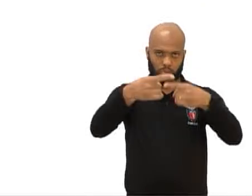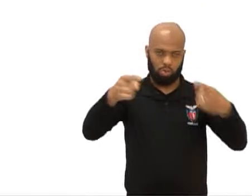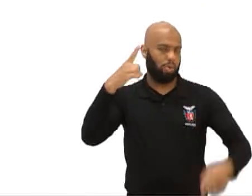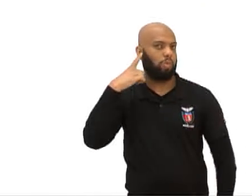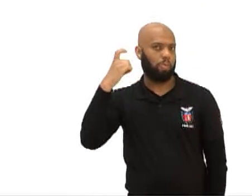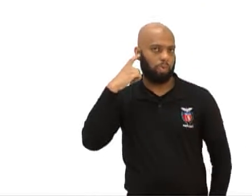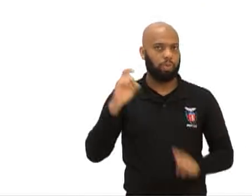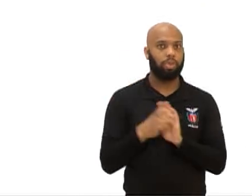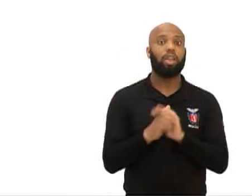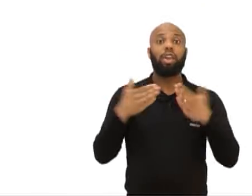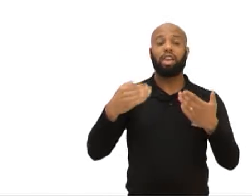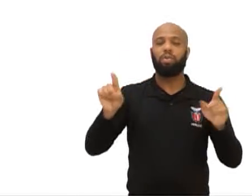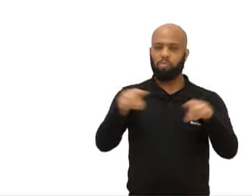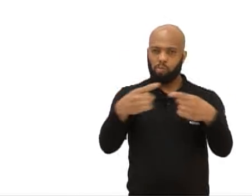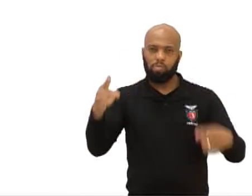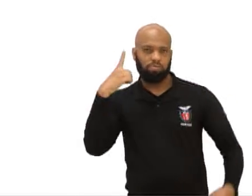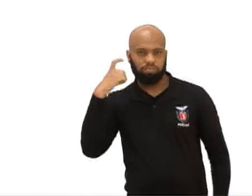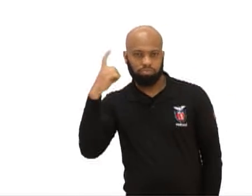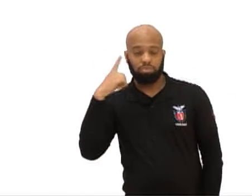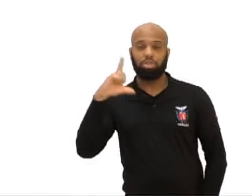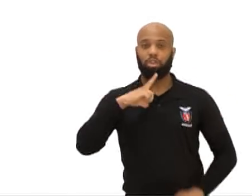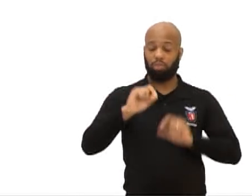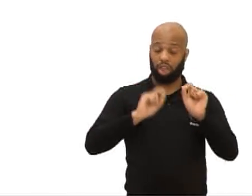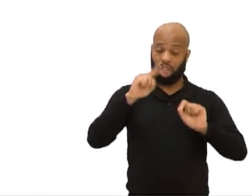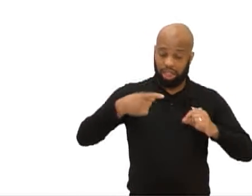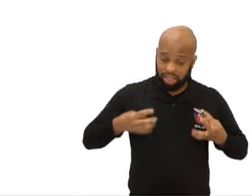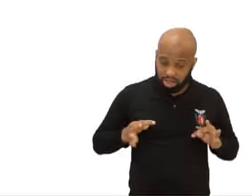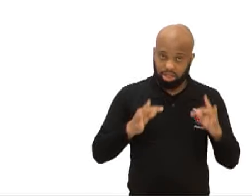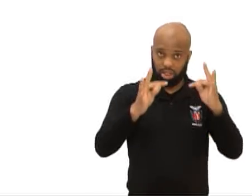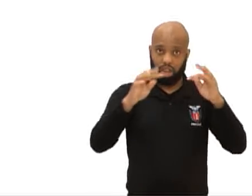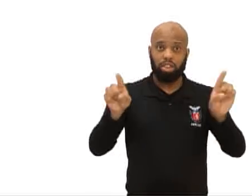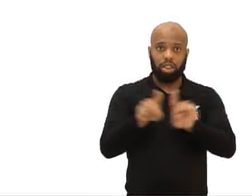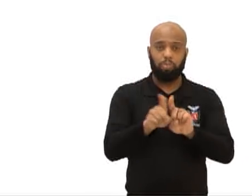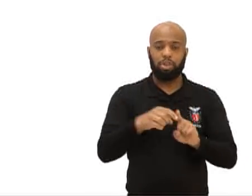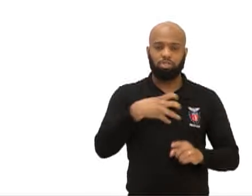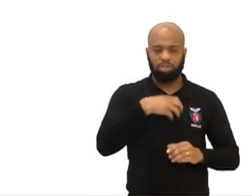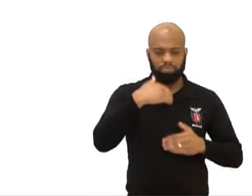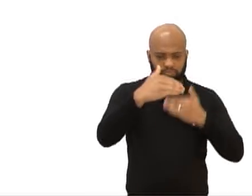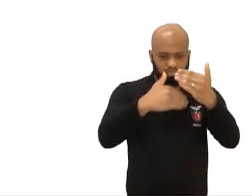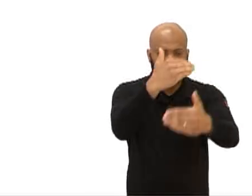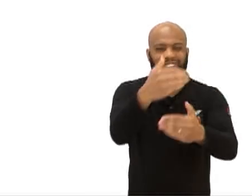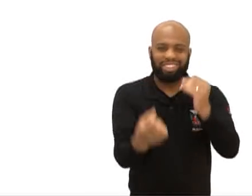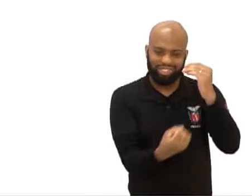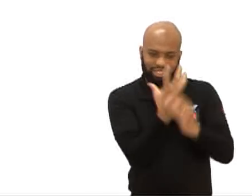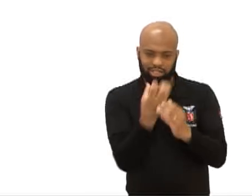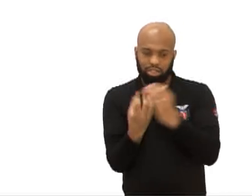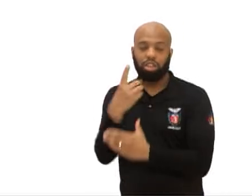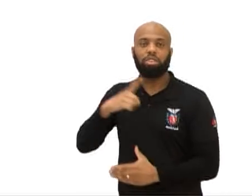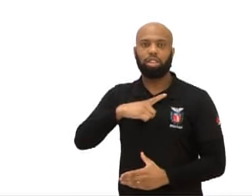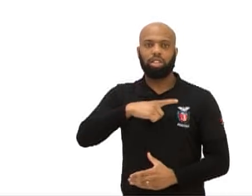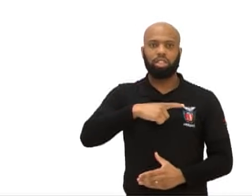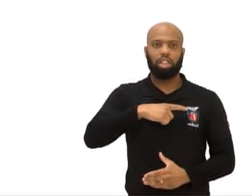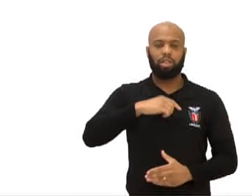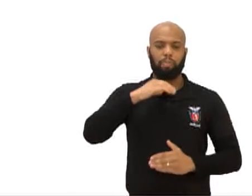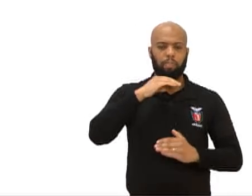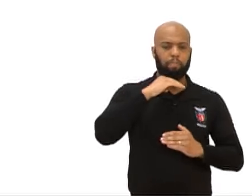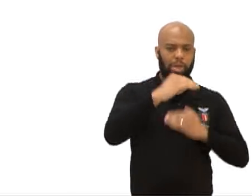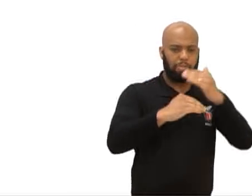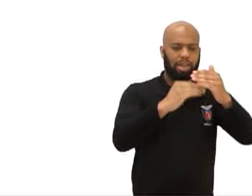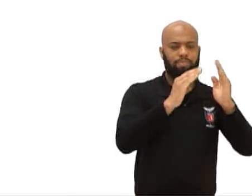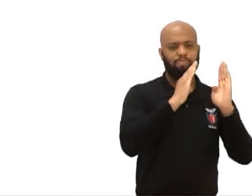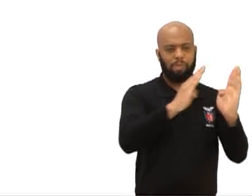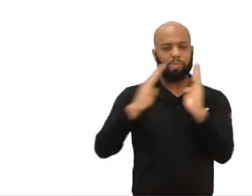A sonoplastia é, ao mesmo tempo, uma técnica e um processo de criação realizado em diferentes